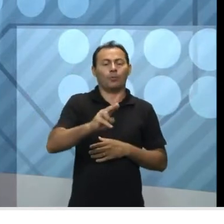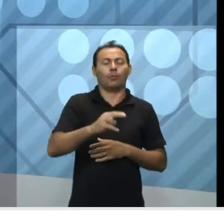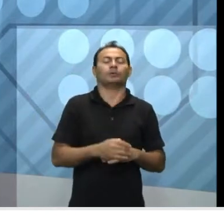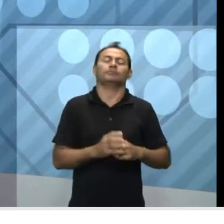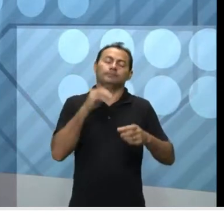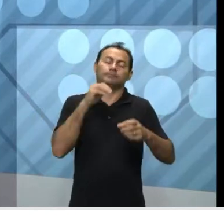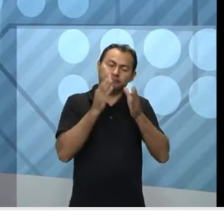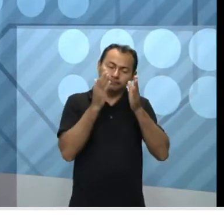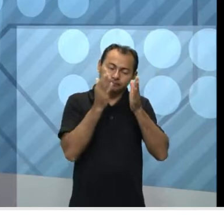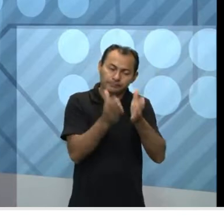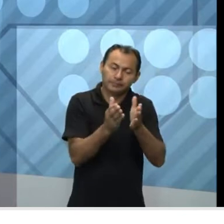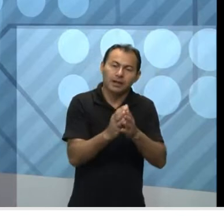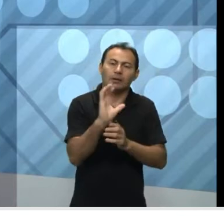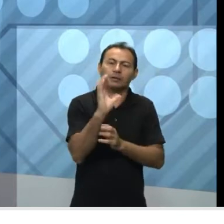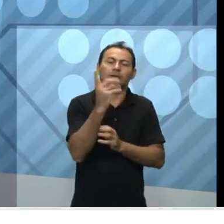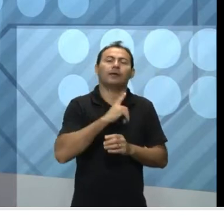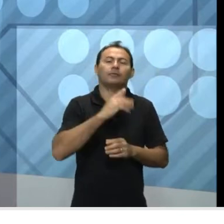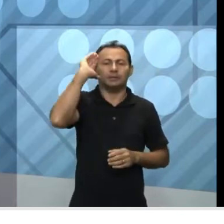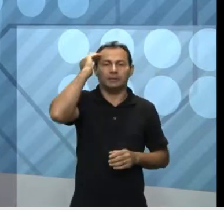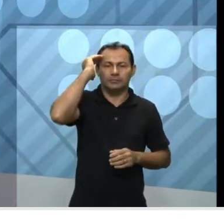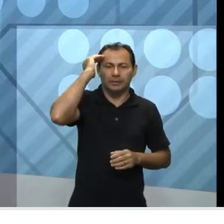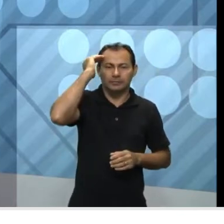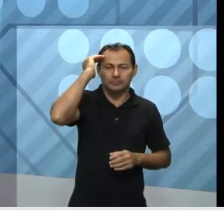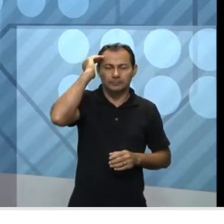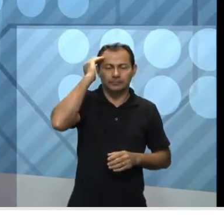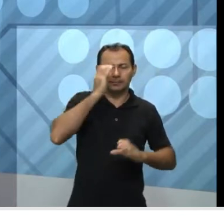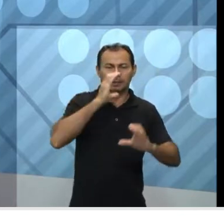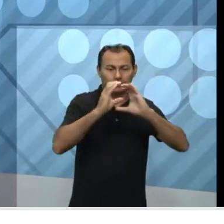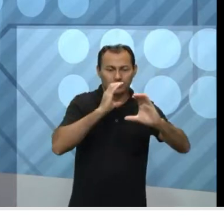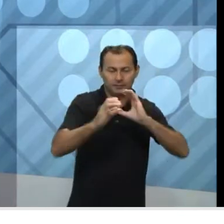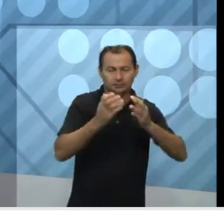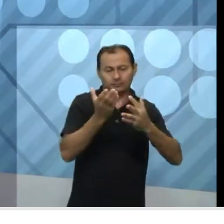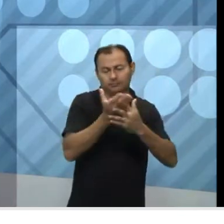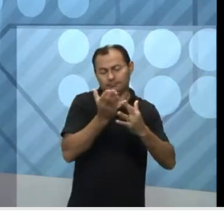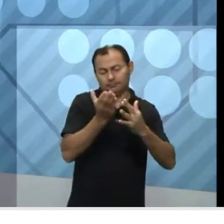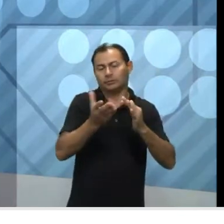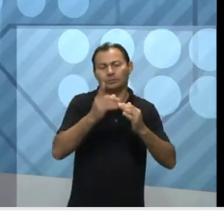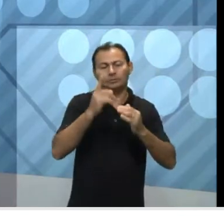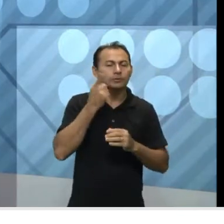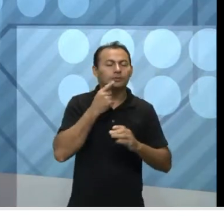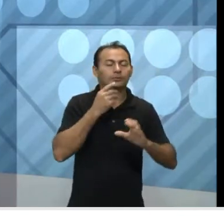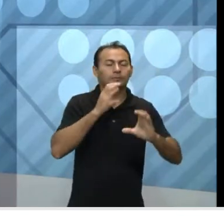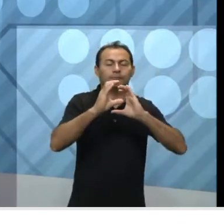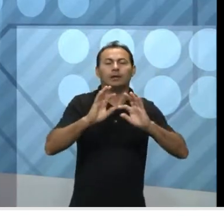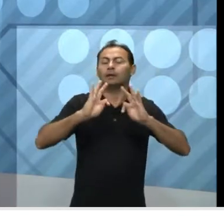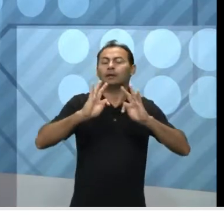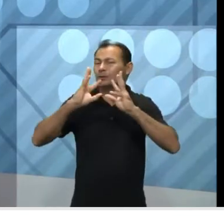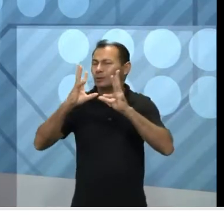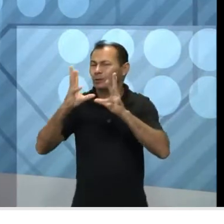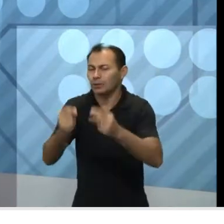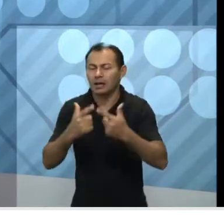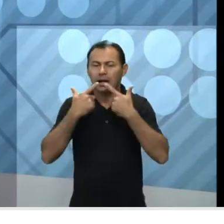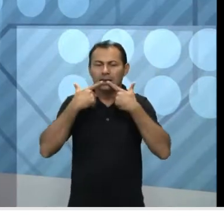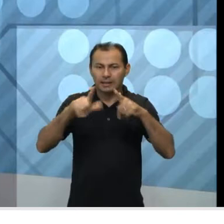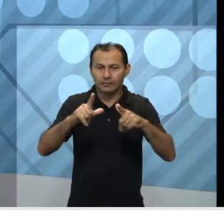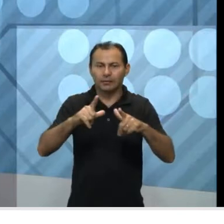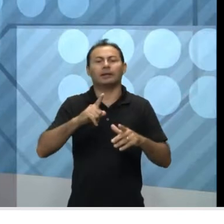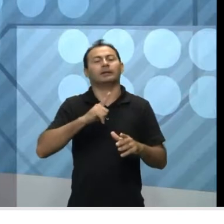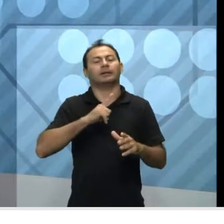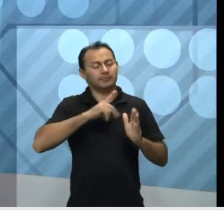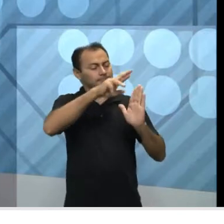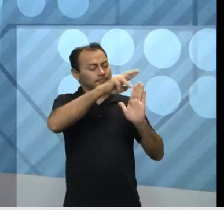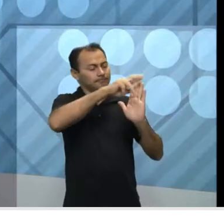o entendimento na comunicação entre eles. Então, toda língua é regida por regras gramaticais